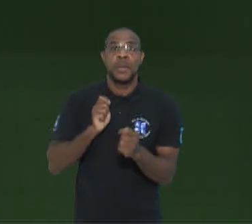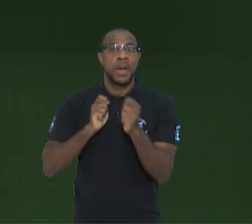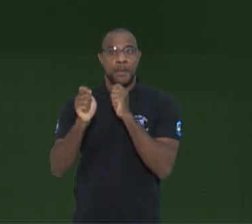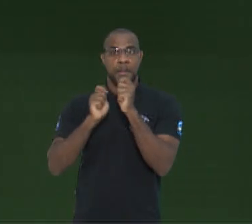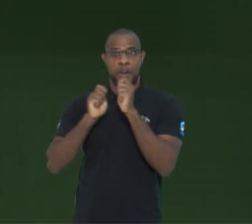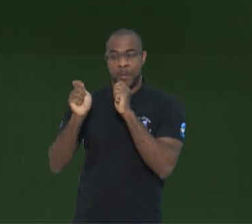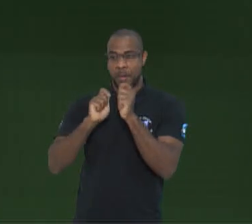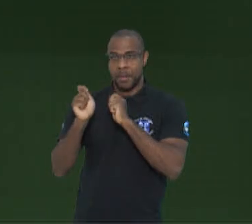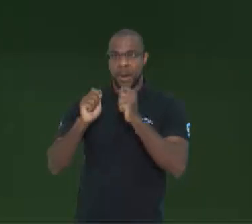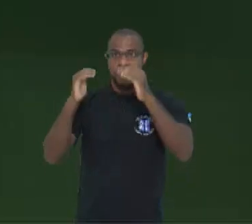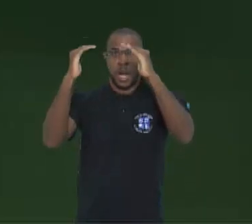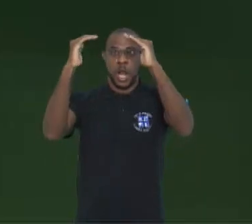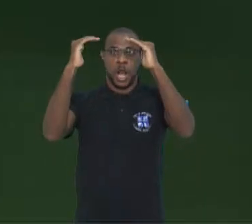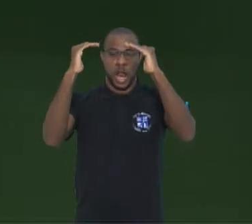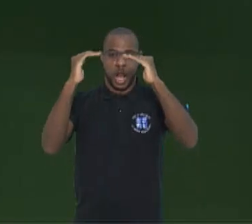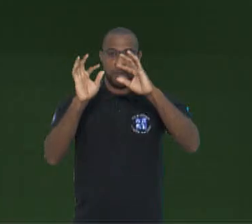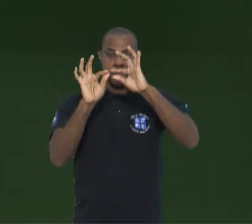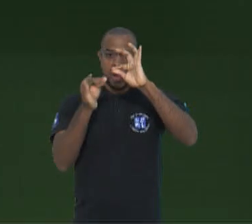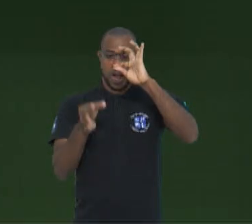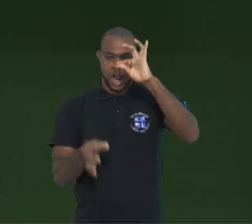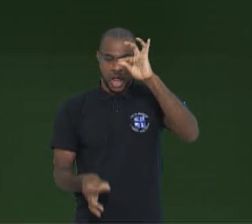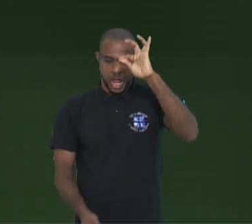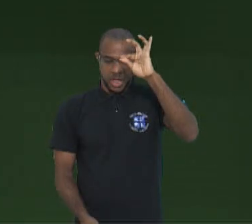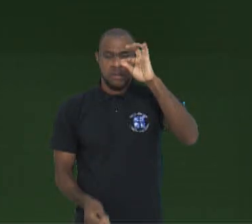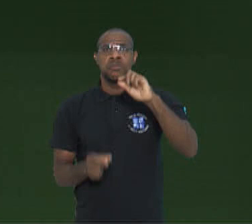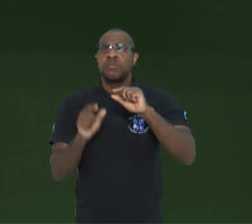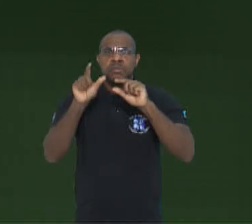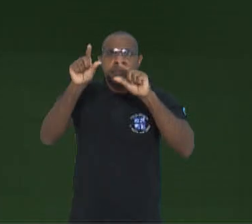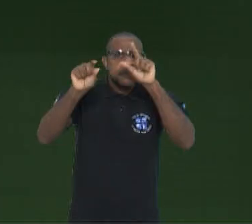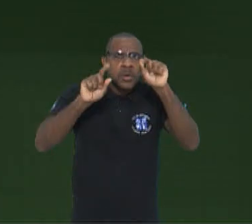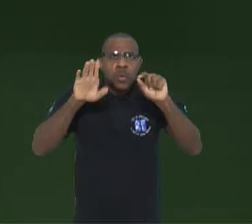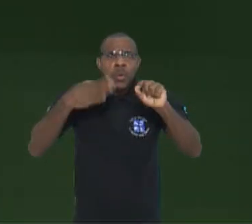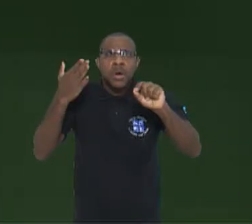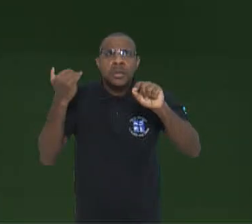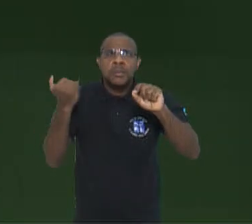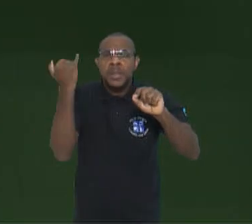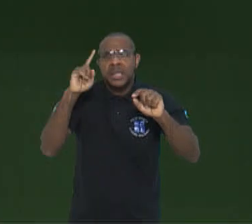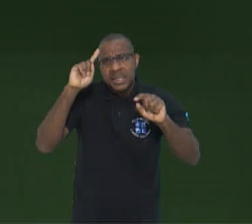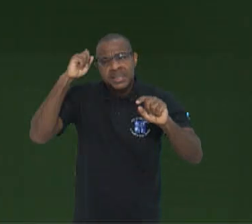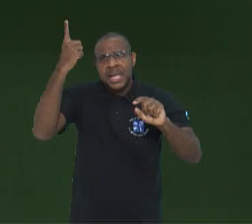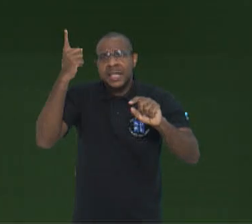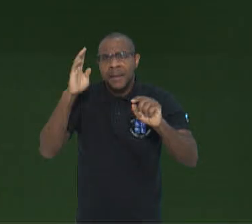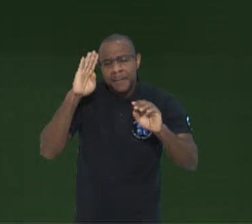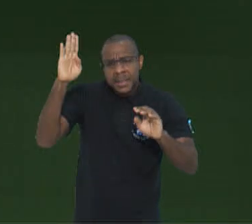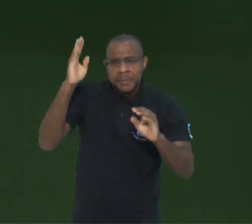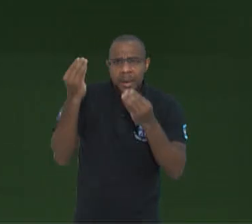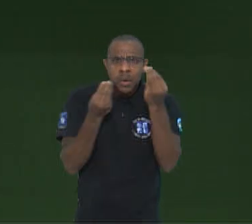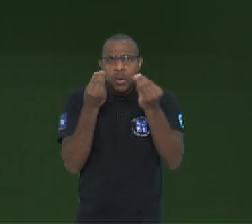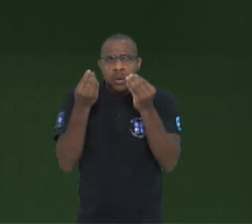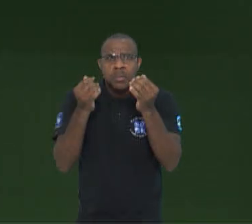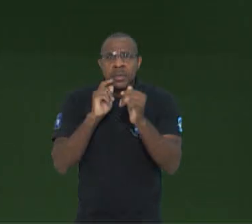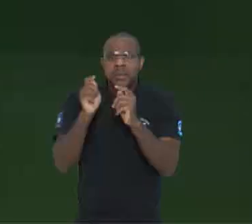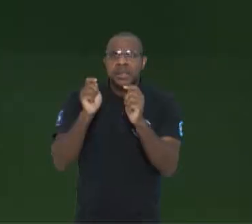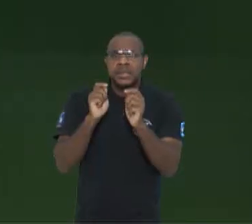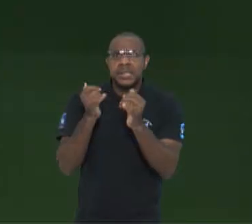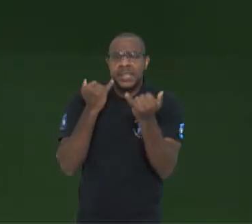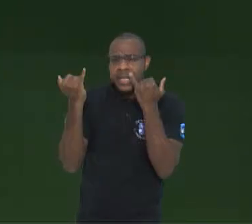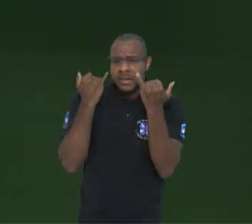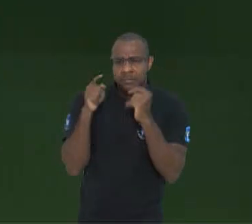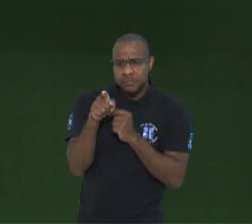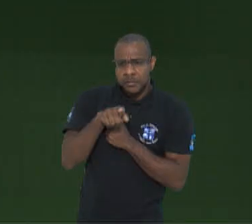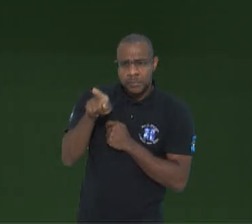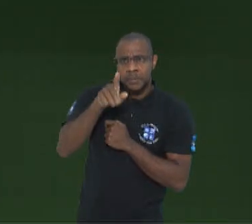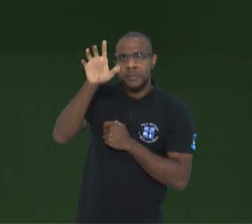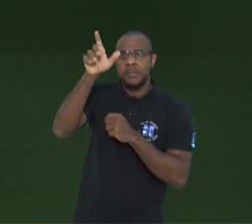ser longa, eu preciso identificar o que é mais importante, né? Quais que são as ideias principais desta manchete? E é isso que nós vamos fazer